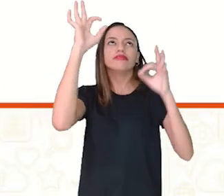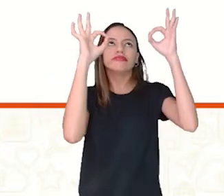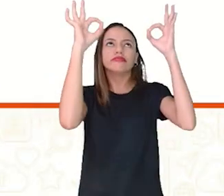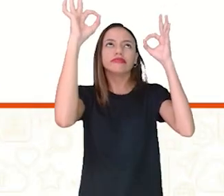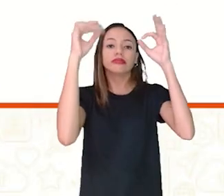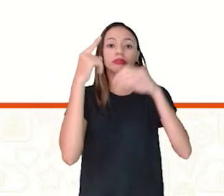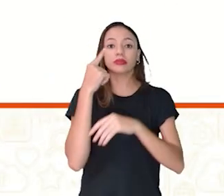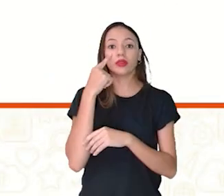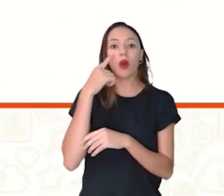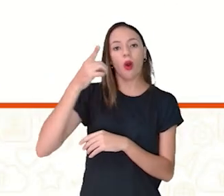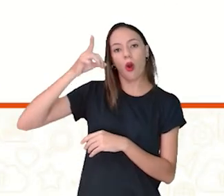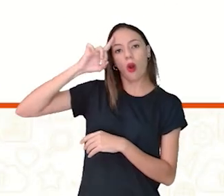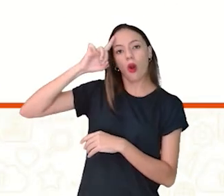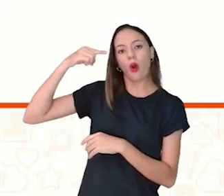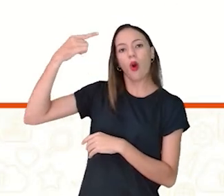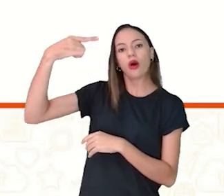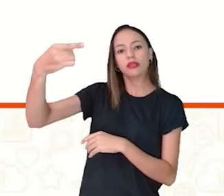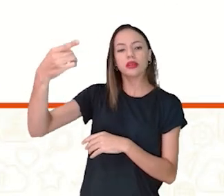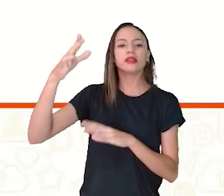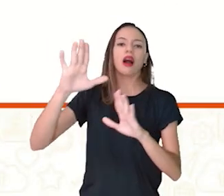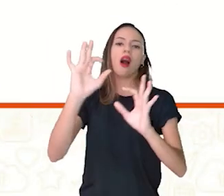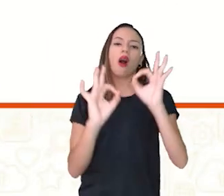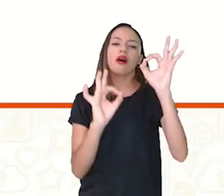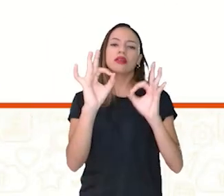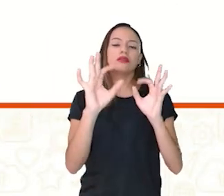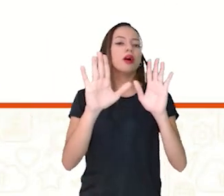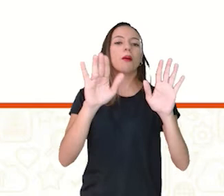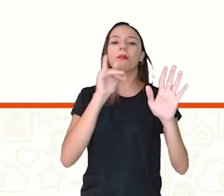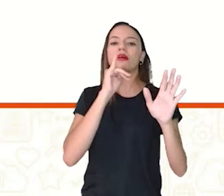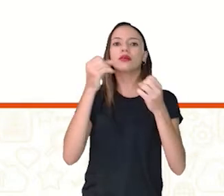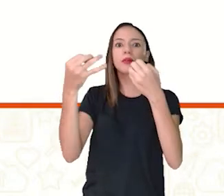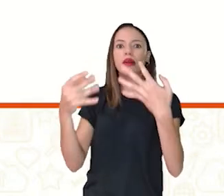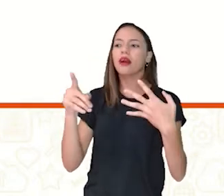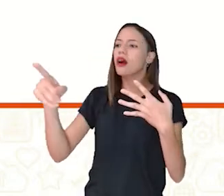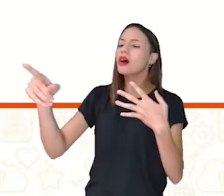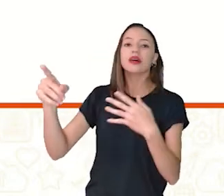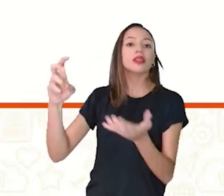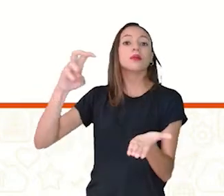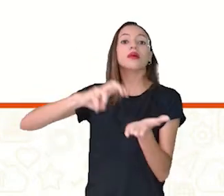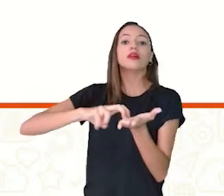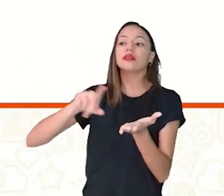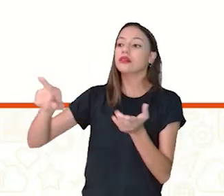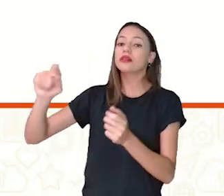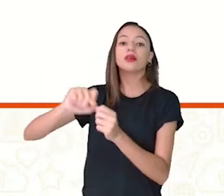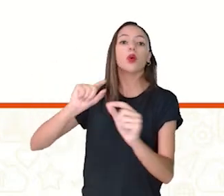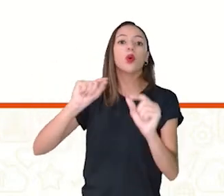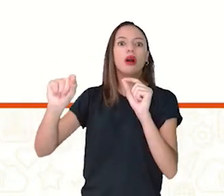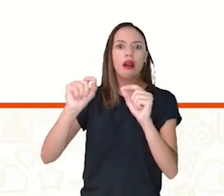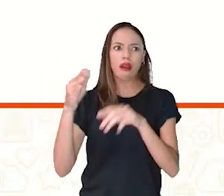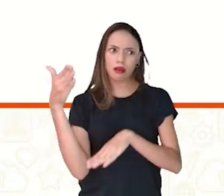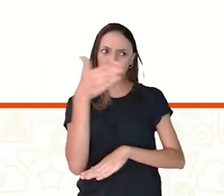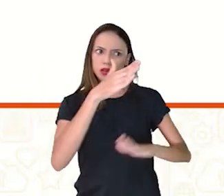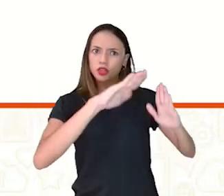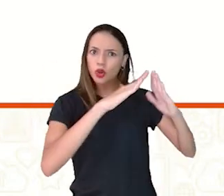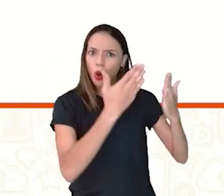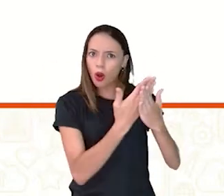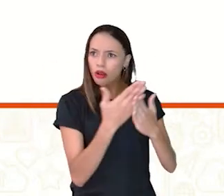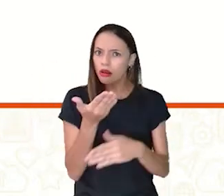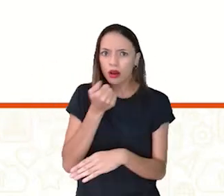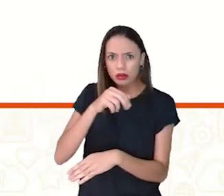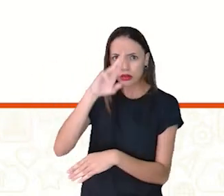Repassar a rotina do dia com ele. O que foi que você fez de manhã? Não é? Foi para a escola? Já foi para casa